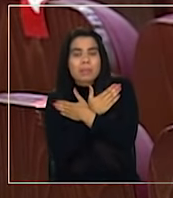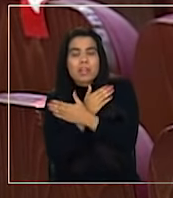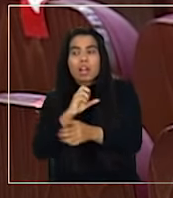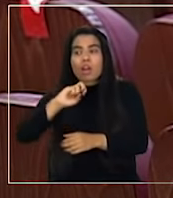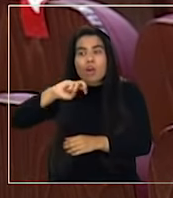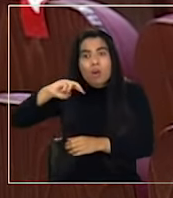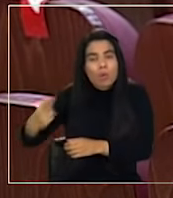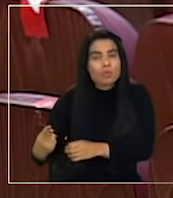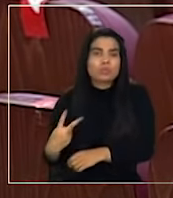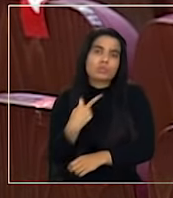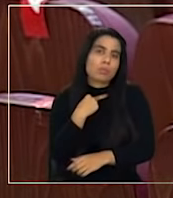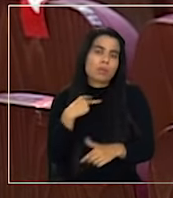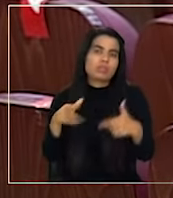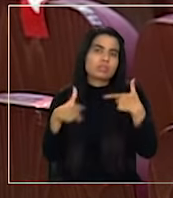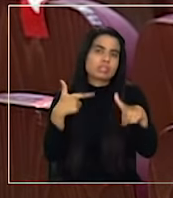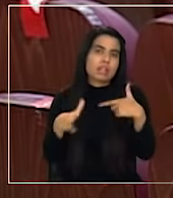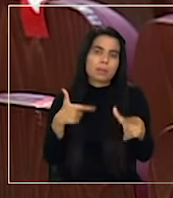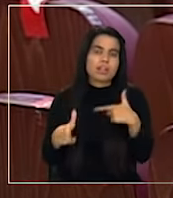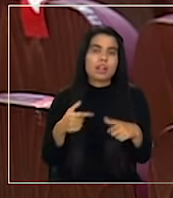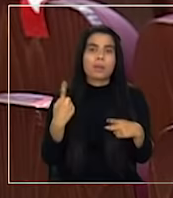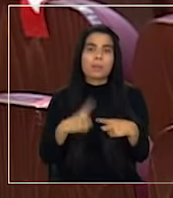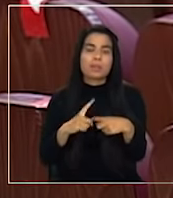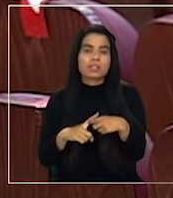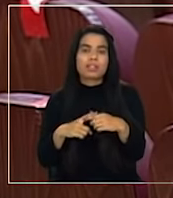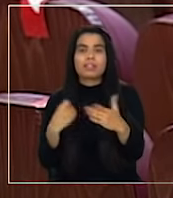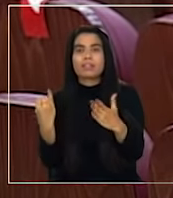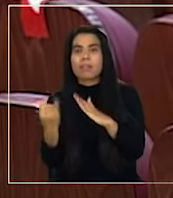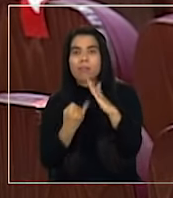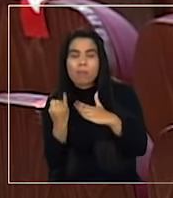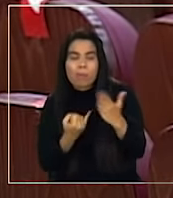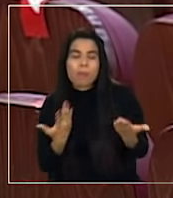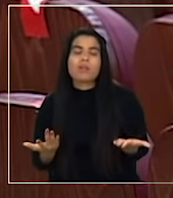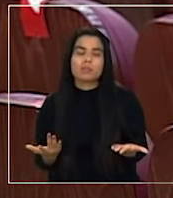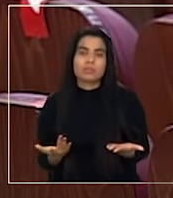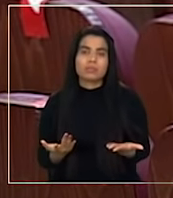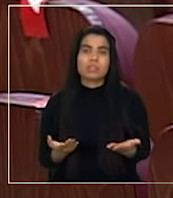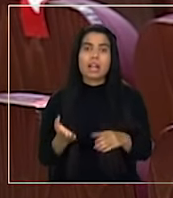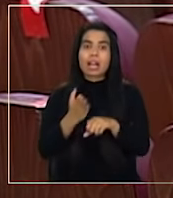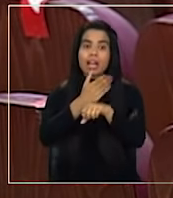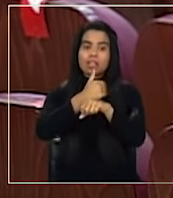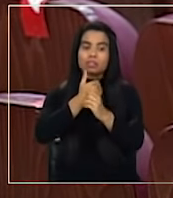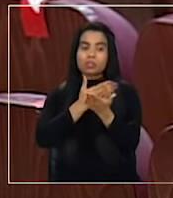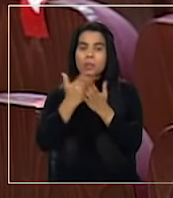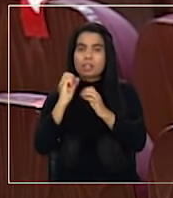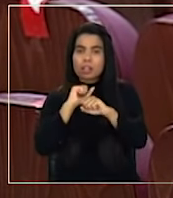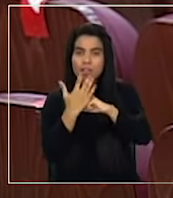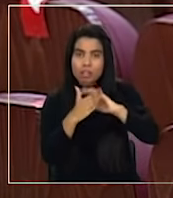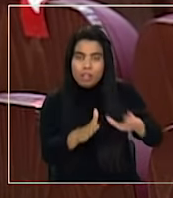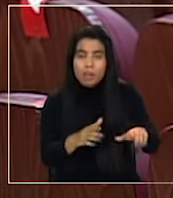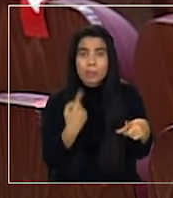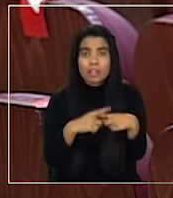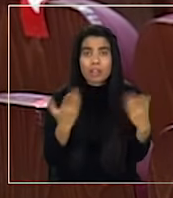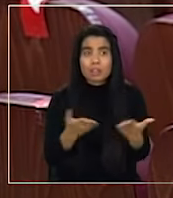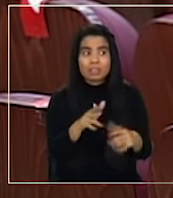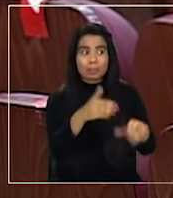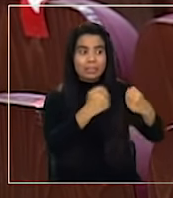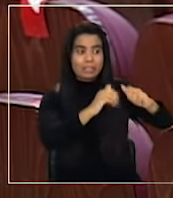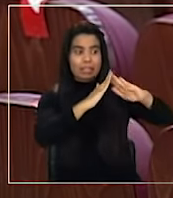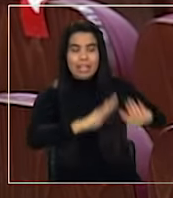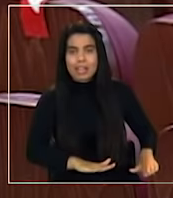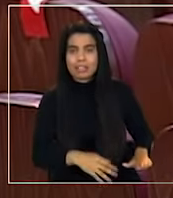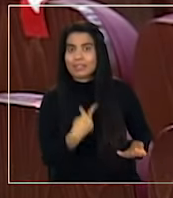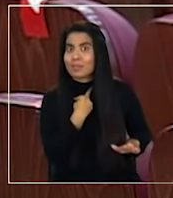trabalhar o seu trabalho convencional, antes dessa pandemia, né? Você foi mandado para ficar em casa, etc., você não pode